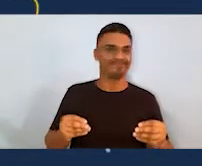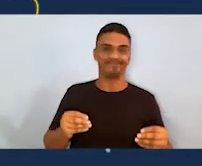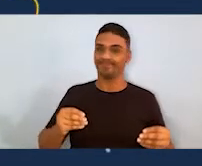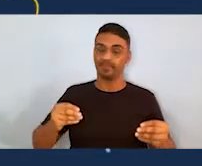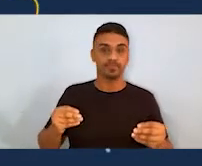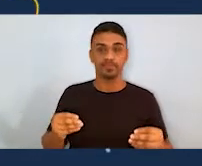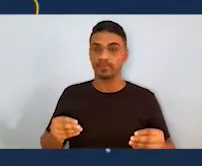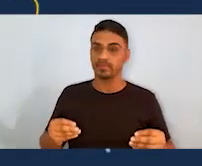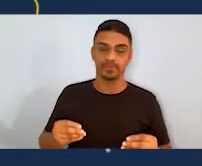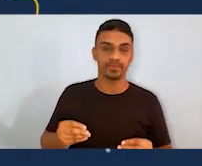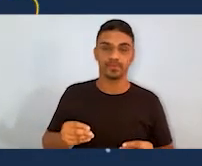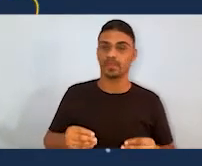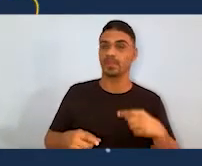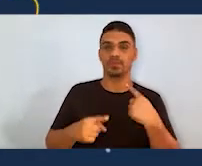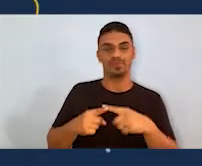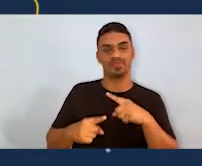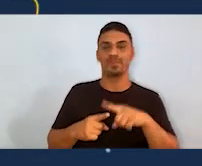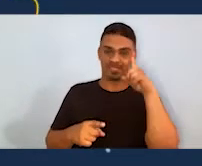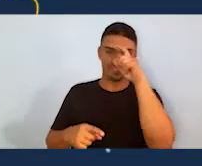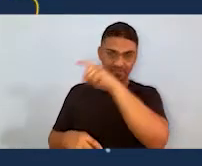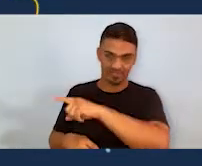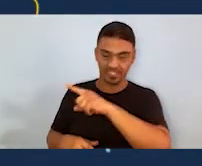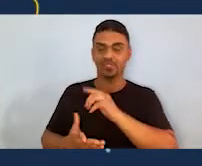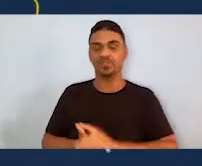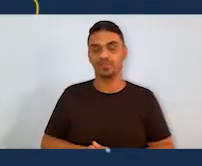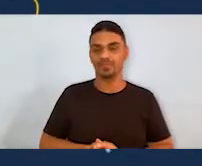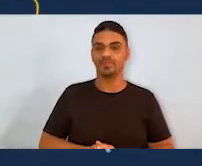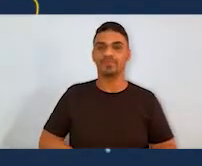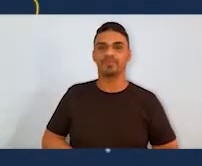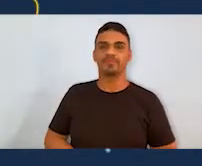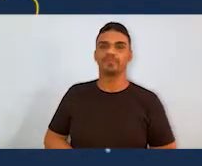colocar isso para rodar dessa forma.